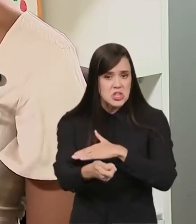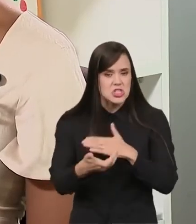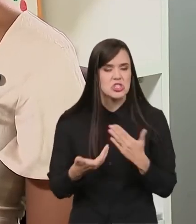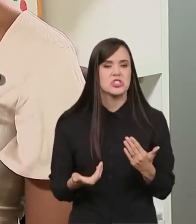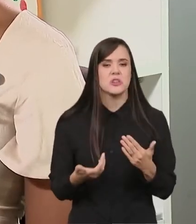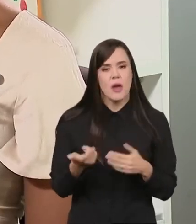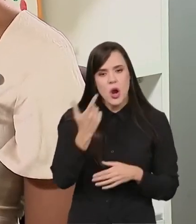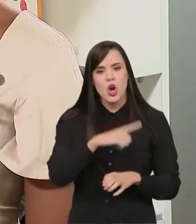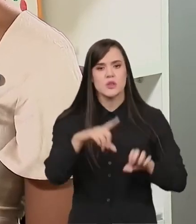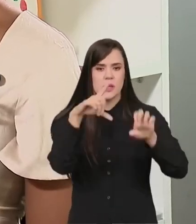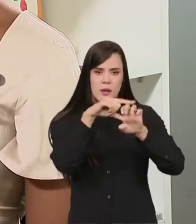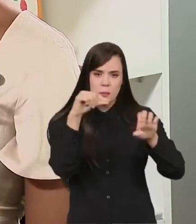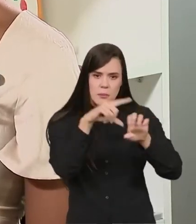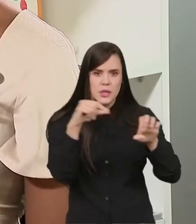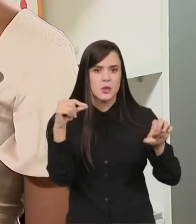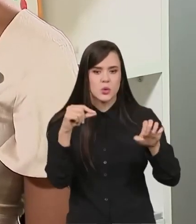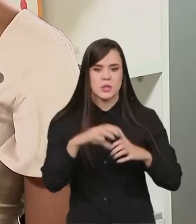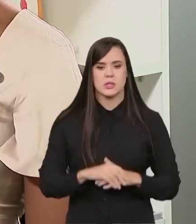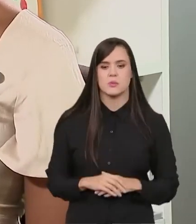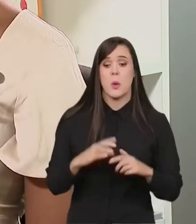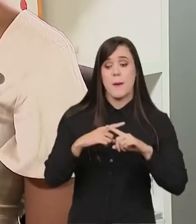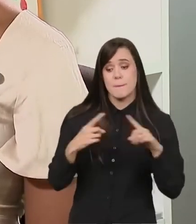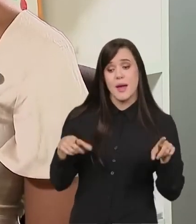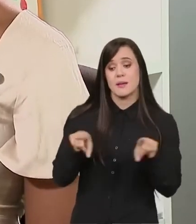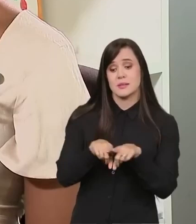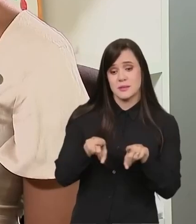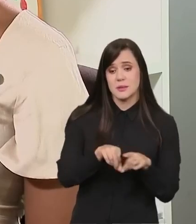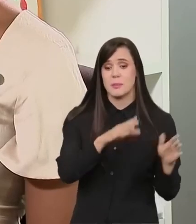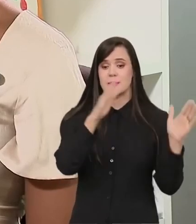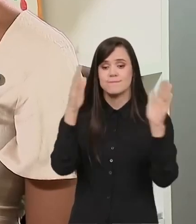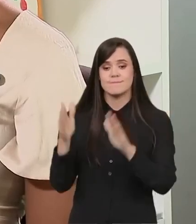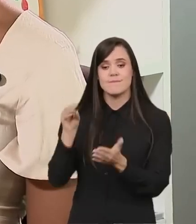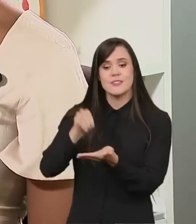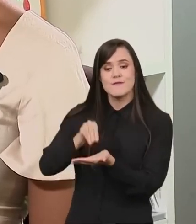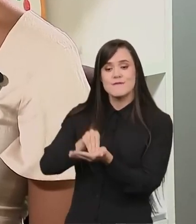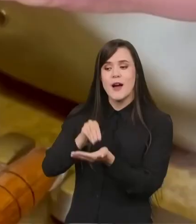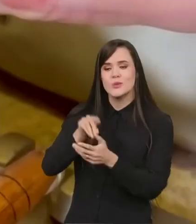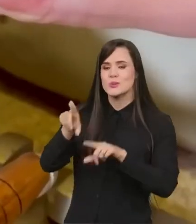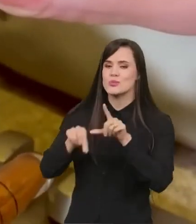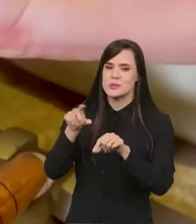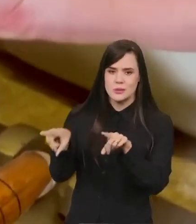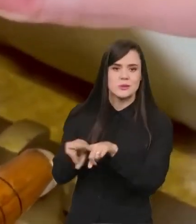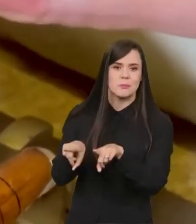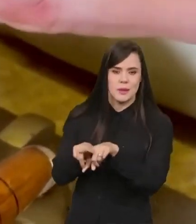acabam empreendendo com esse sentido, mas também tem a questão de falta de opção muitas vezes.